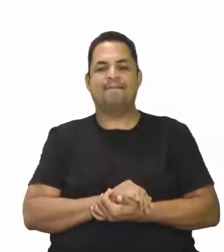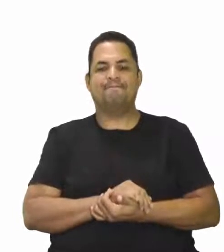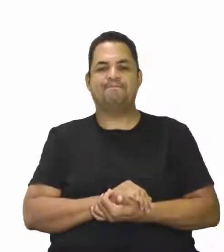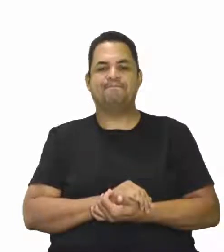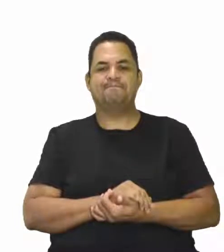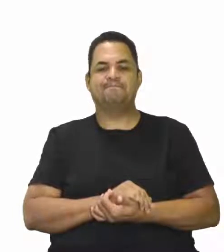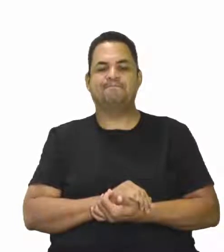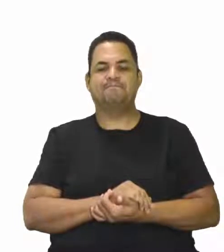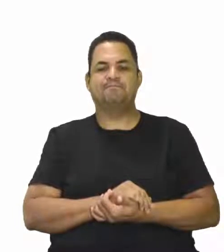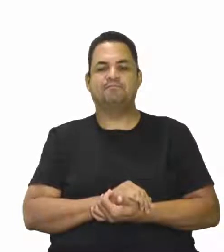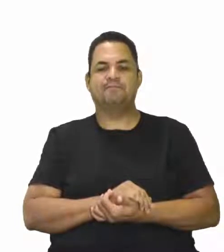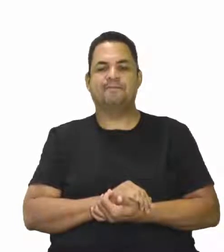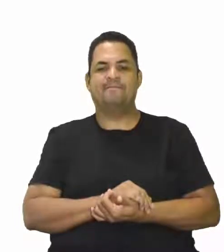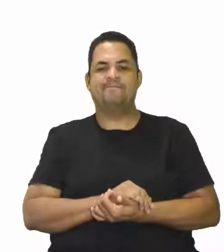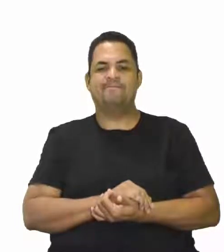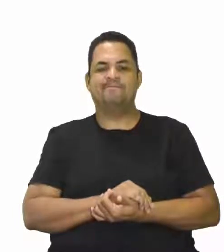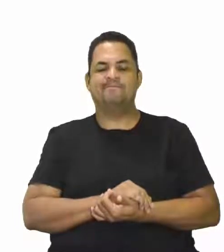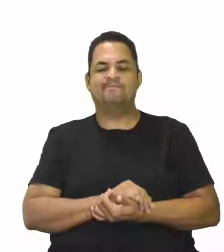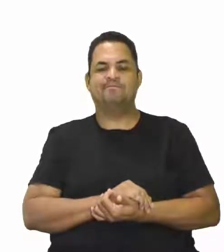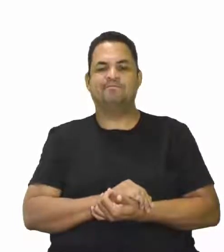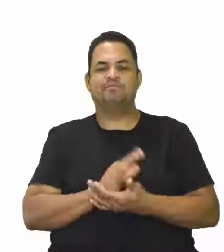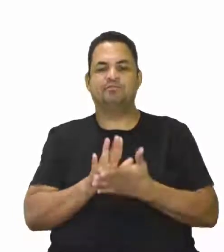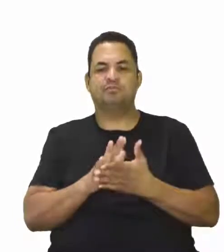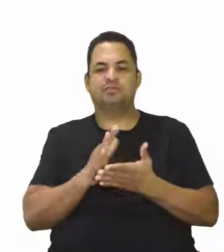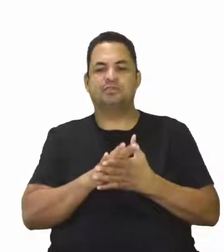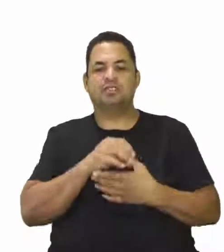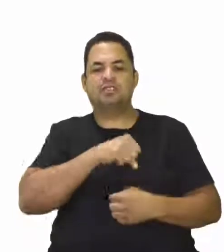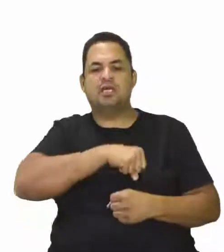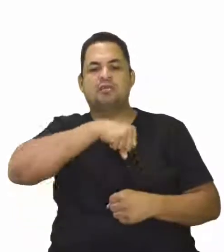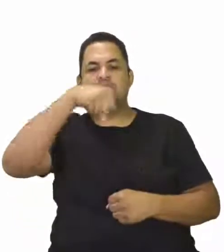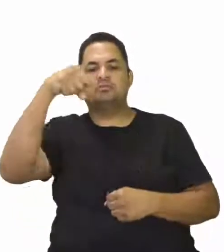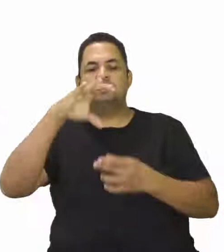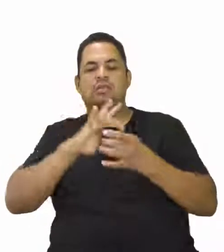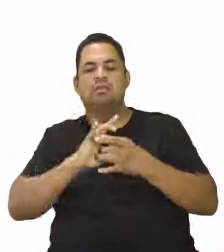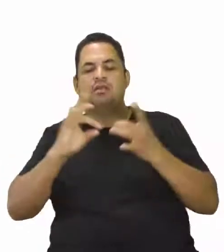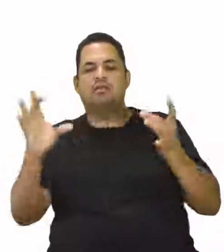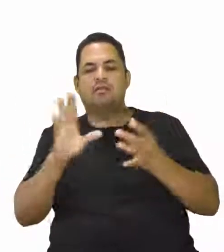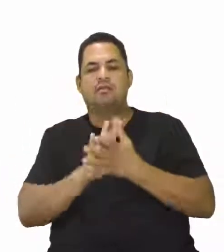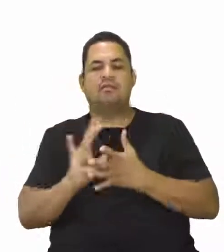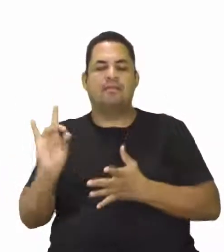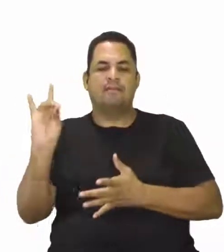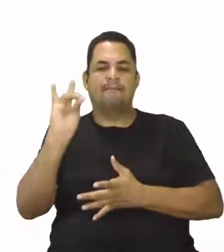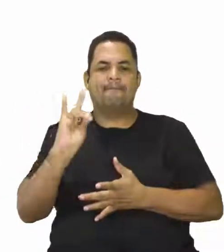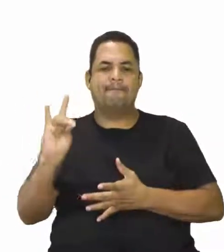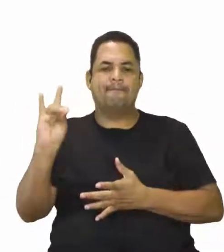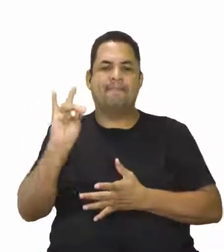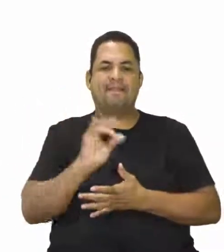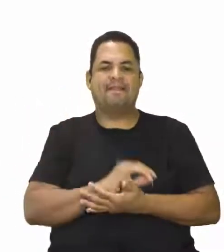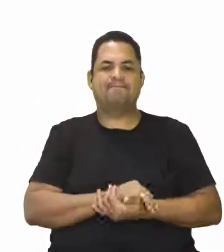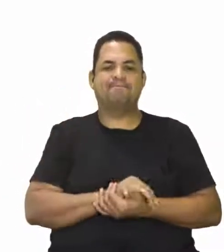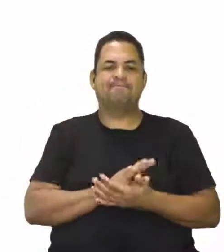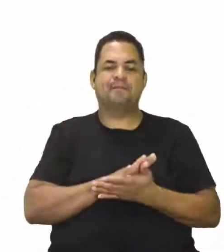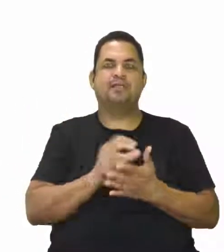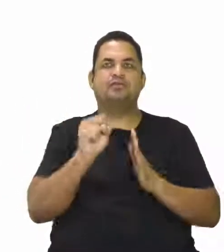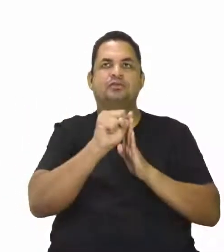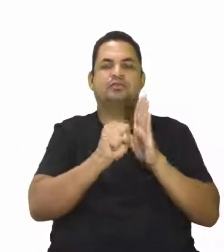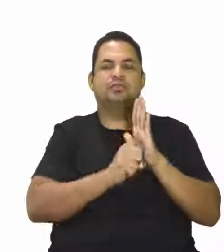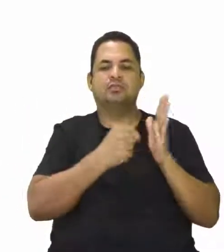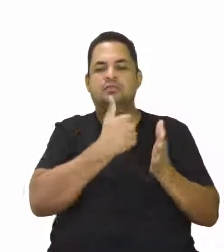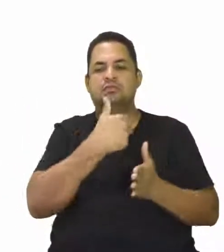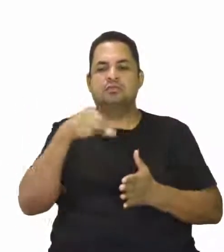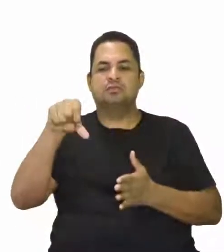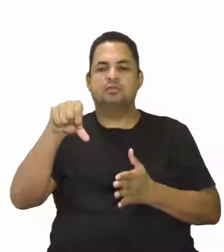Ele que veio trazer a independência à Bolívia. Ele trouxe essa independência lá no século